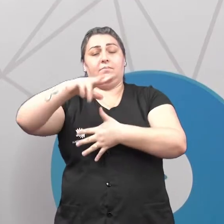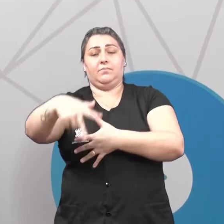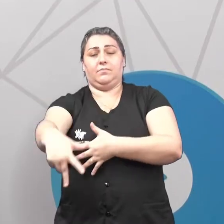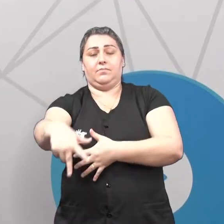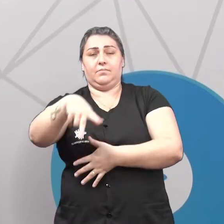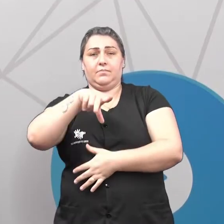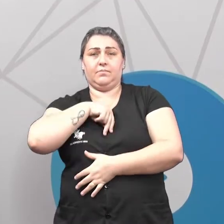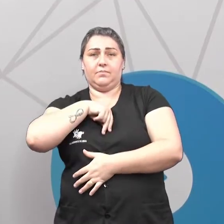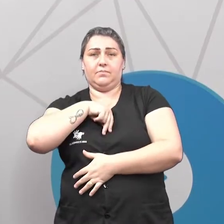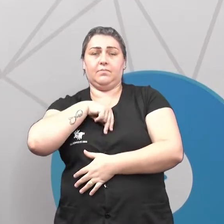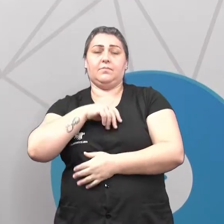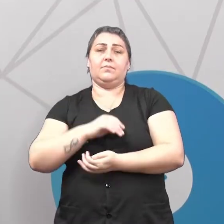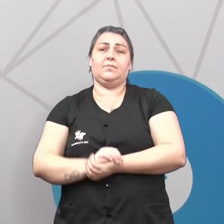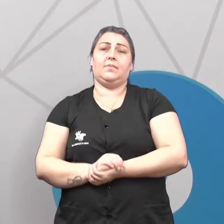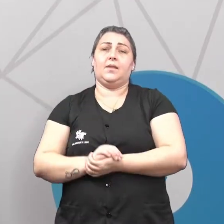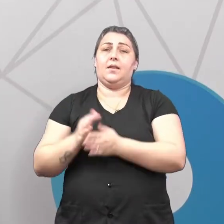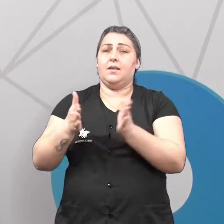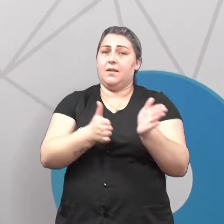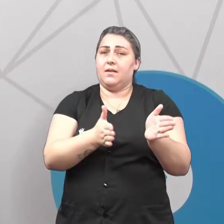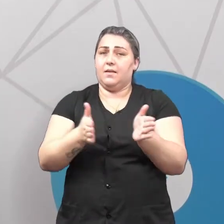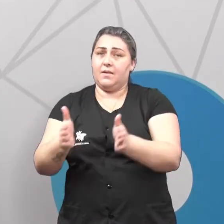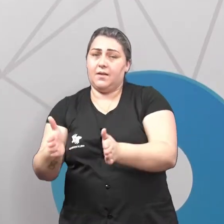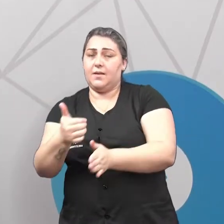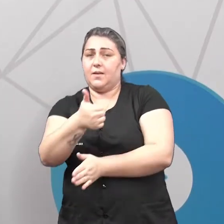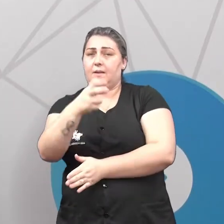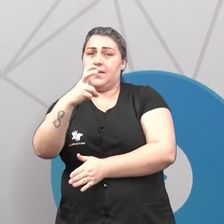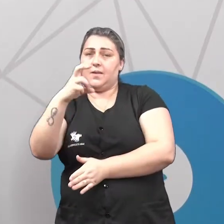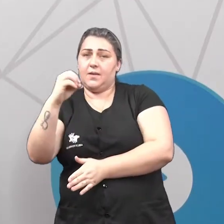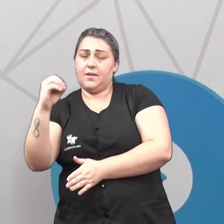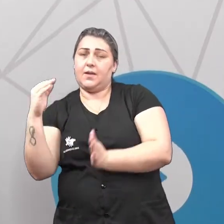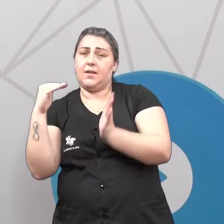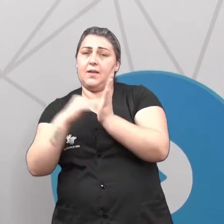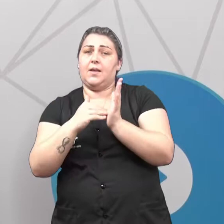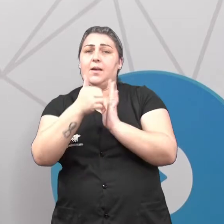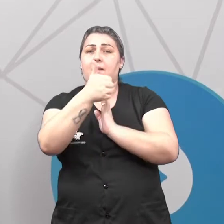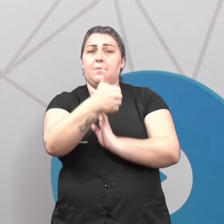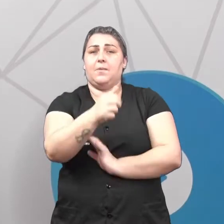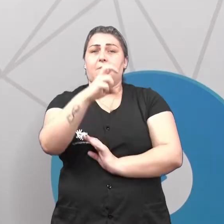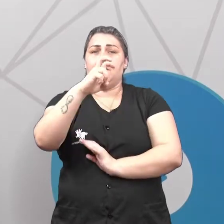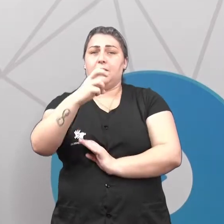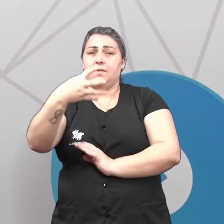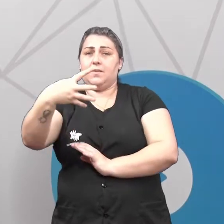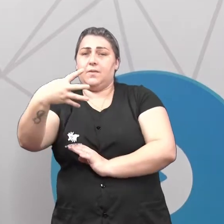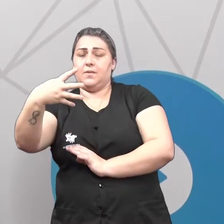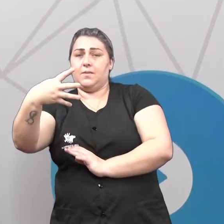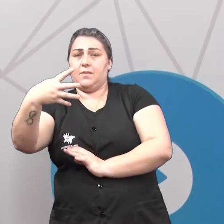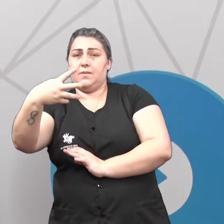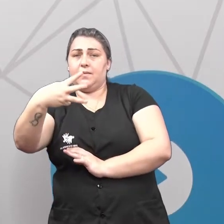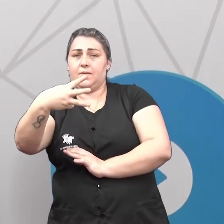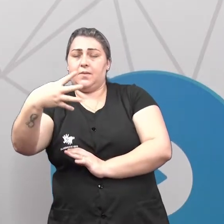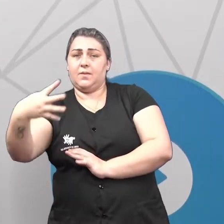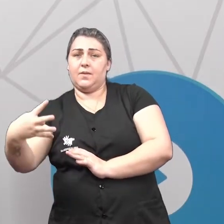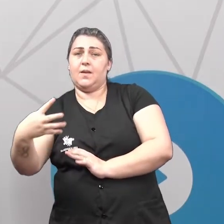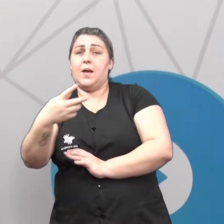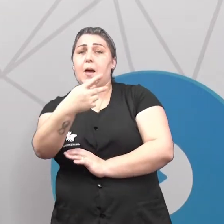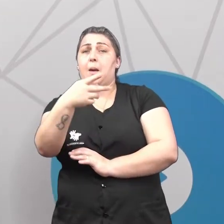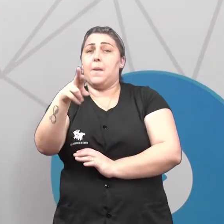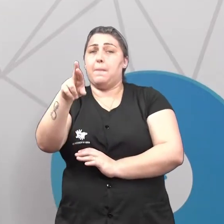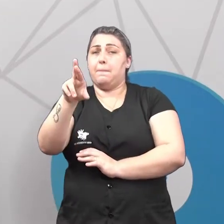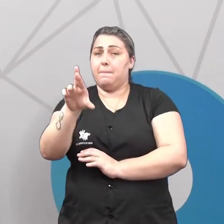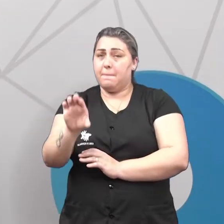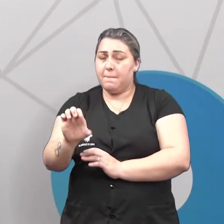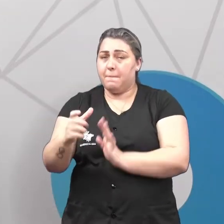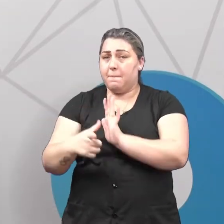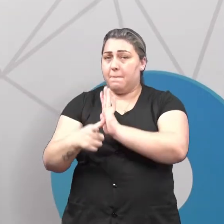portuguesa. E esse período de 1500 a 1534 é chamado de pré-colonial,